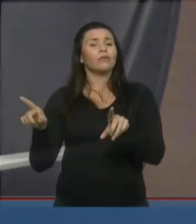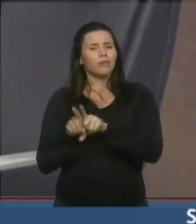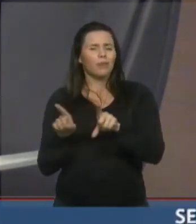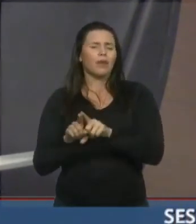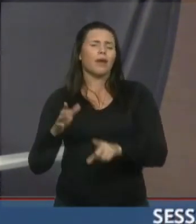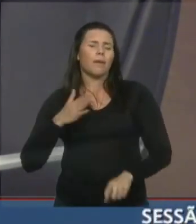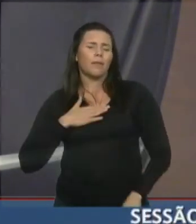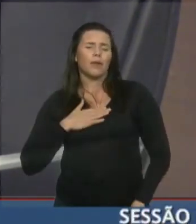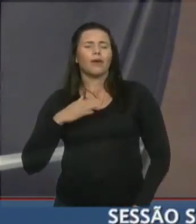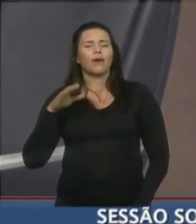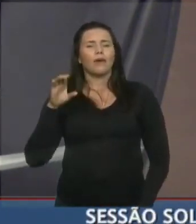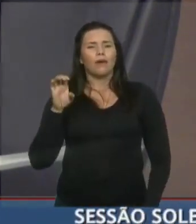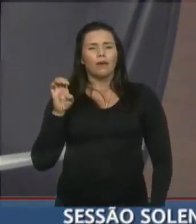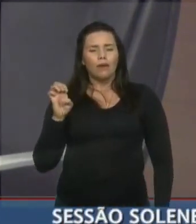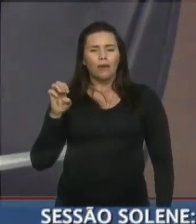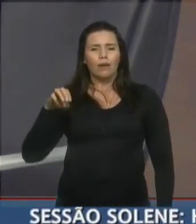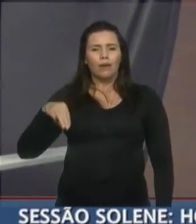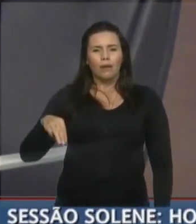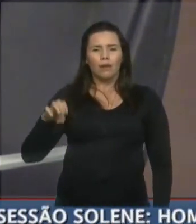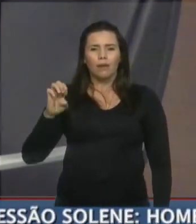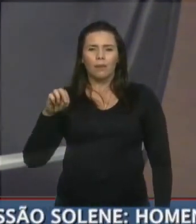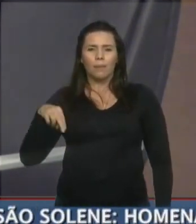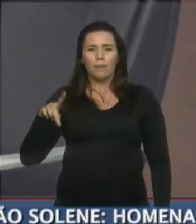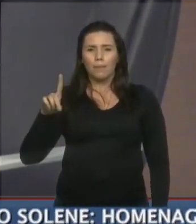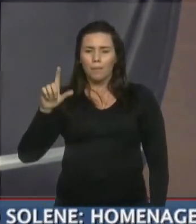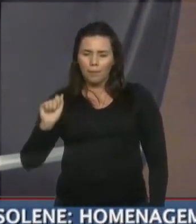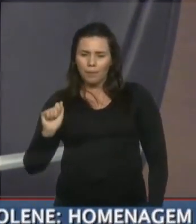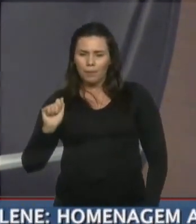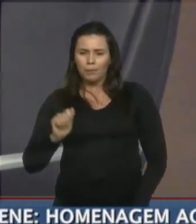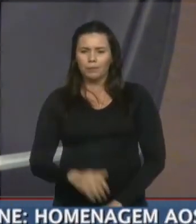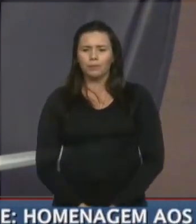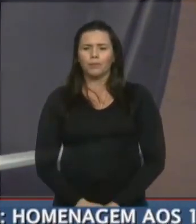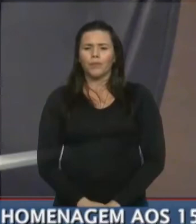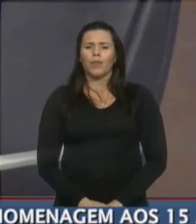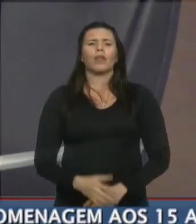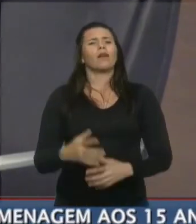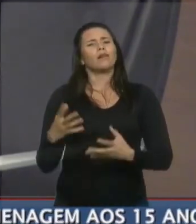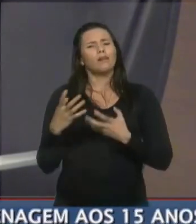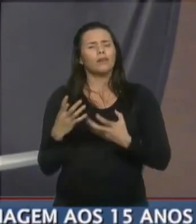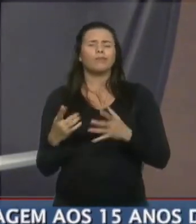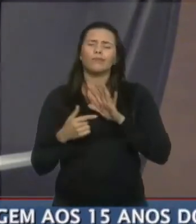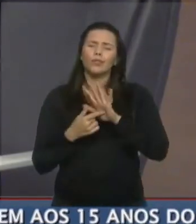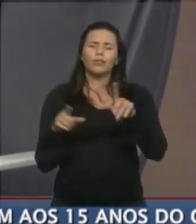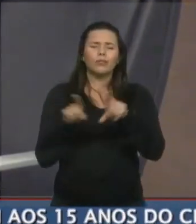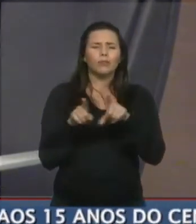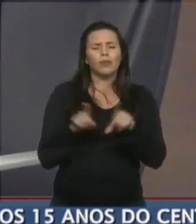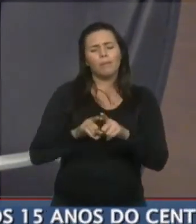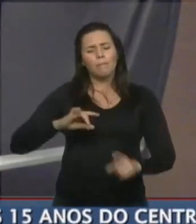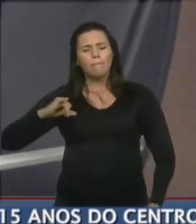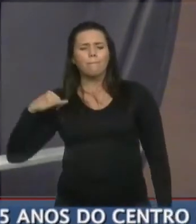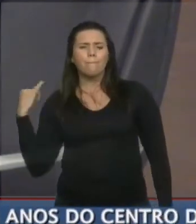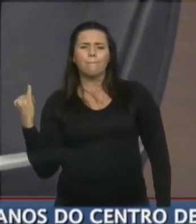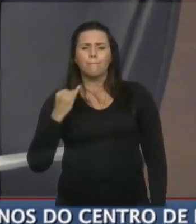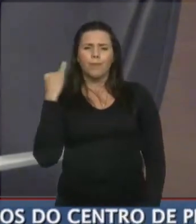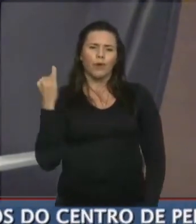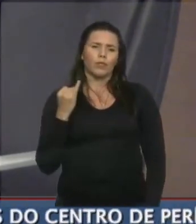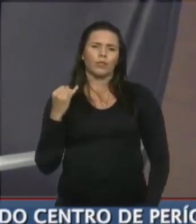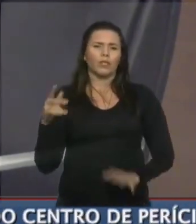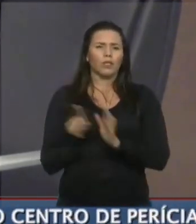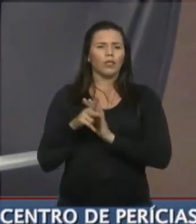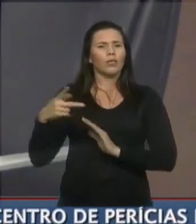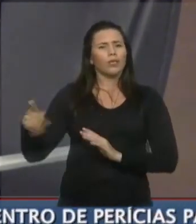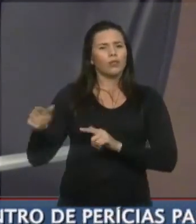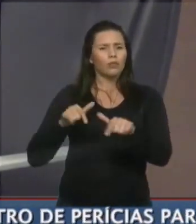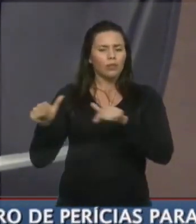também deixando claro a importância desse centro e os índices que ele alcança. O